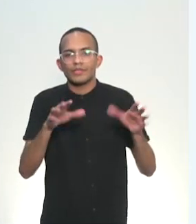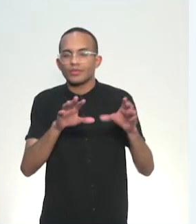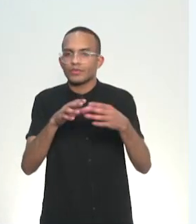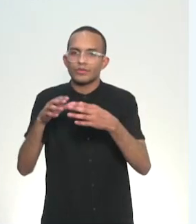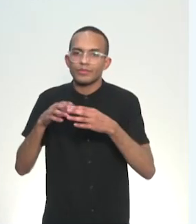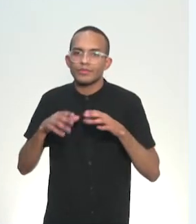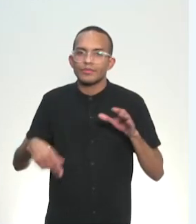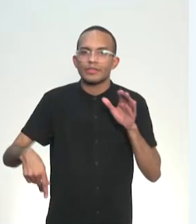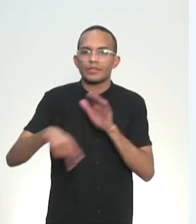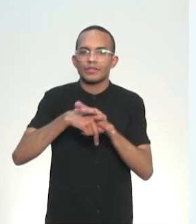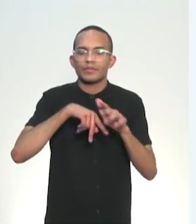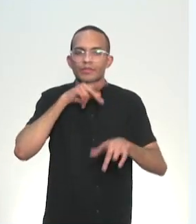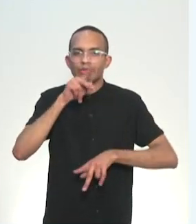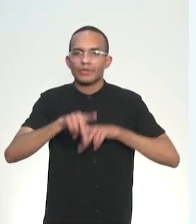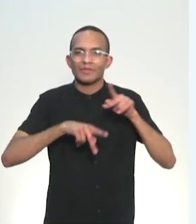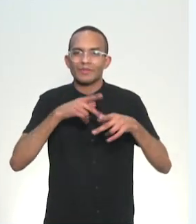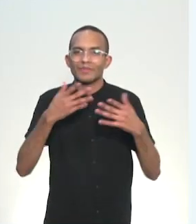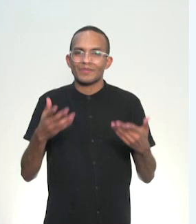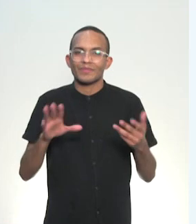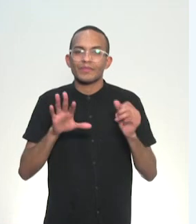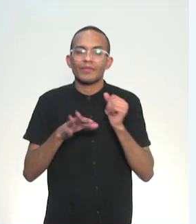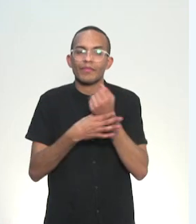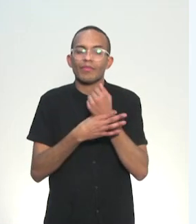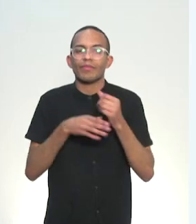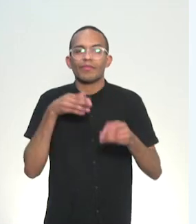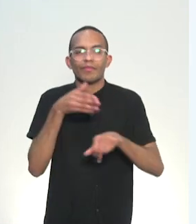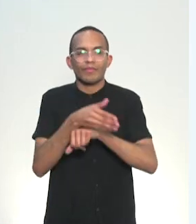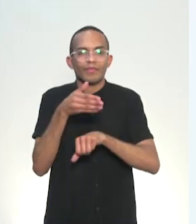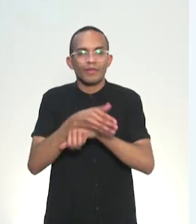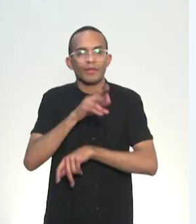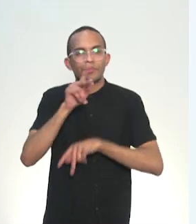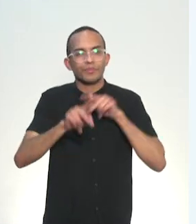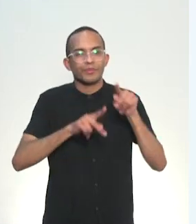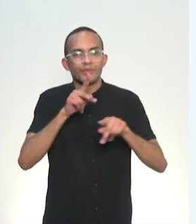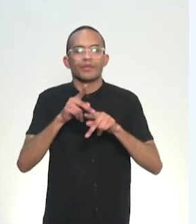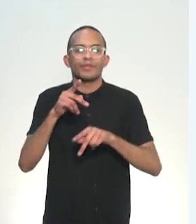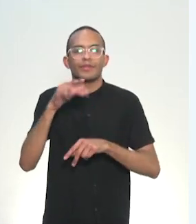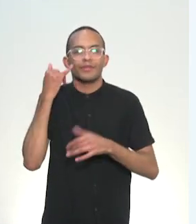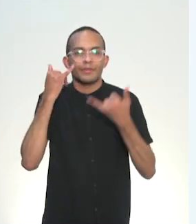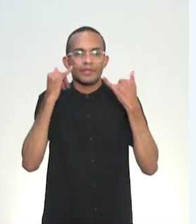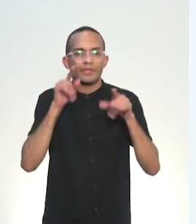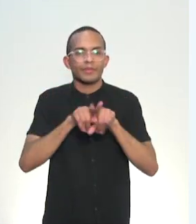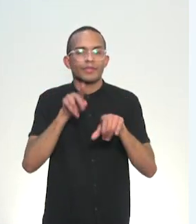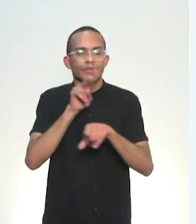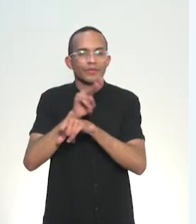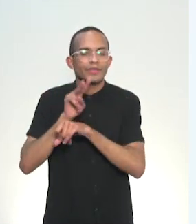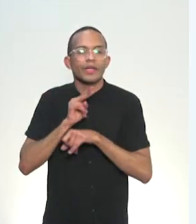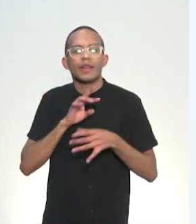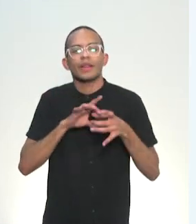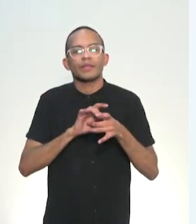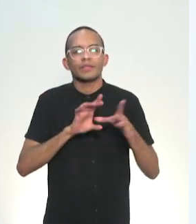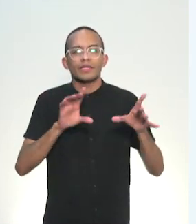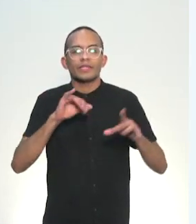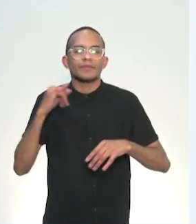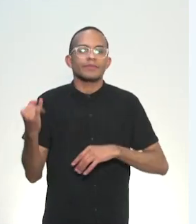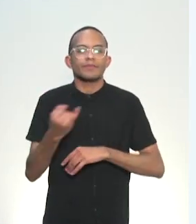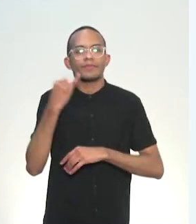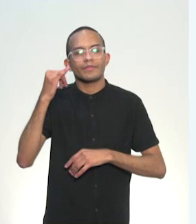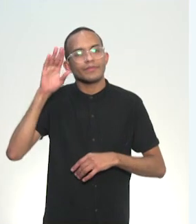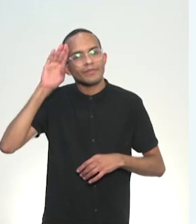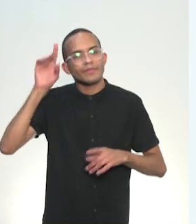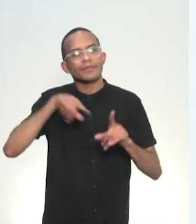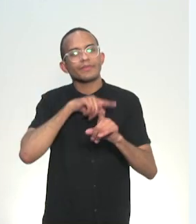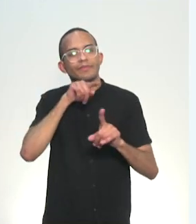que compõem a população. Assegurar o acesso público à informação e proteger as liberdades fundamentais são